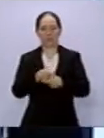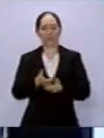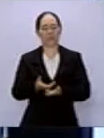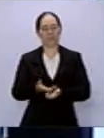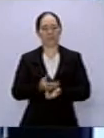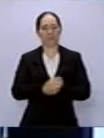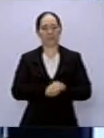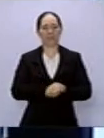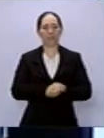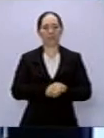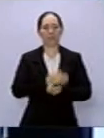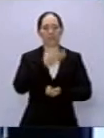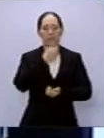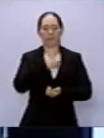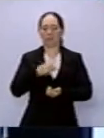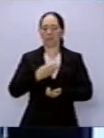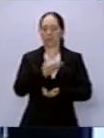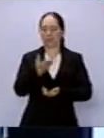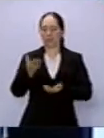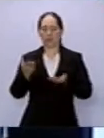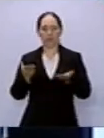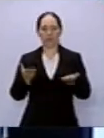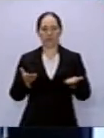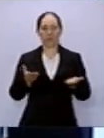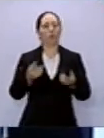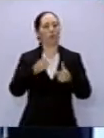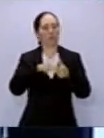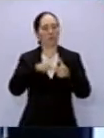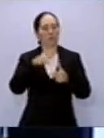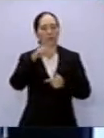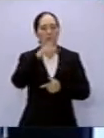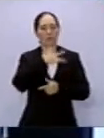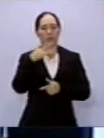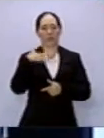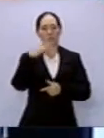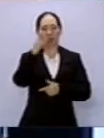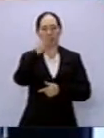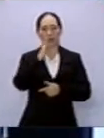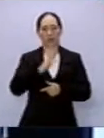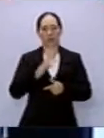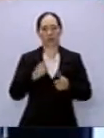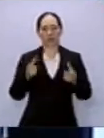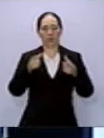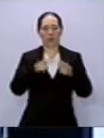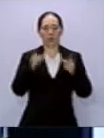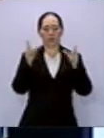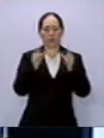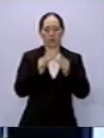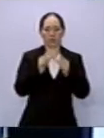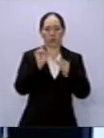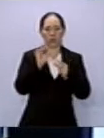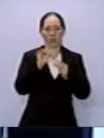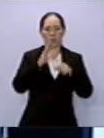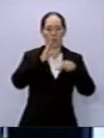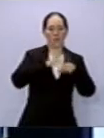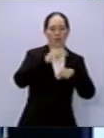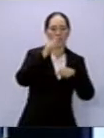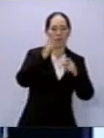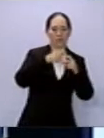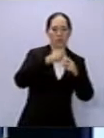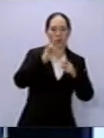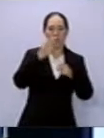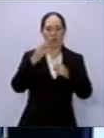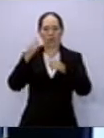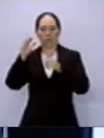isso que os senhores e senhoras of vidente mente que o programa da Saúde Brasileira não se resume ao fato de você ter mais médicos ou